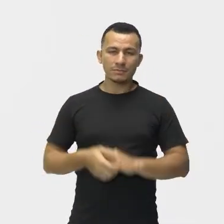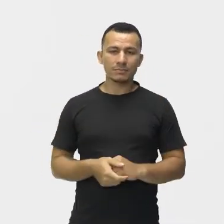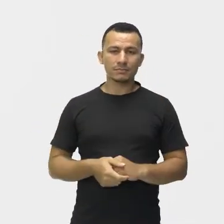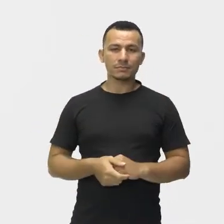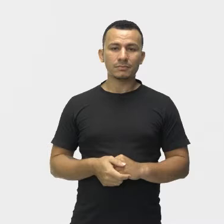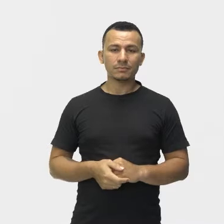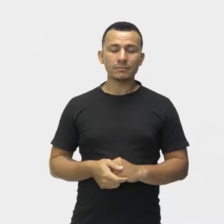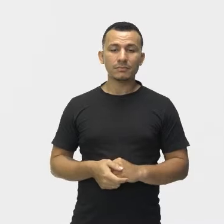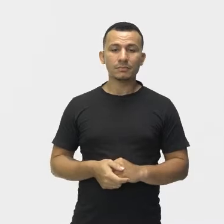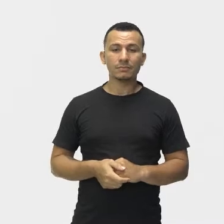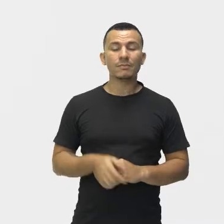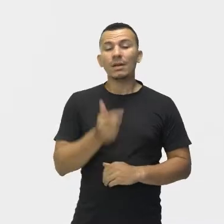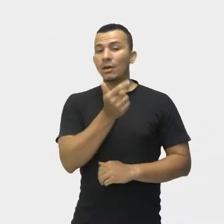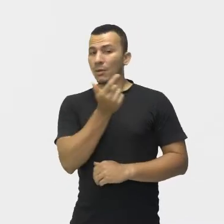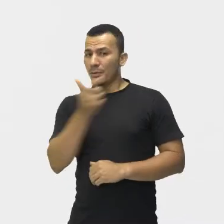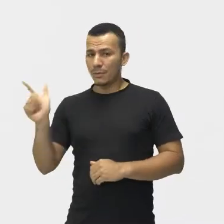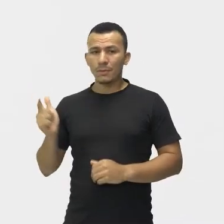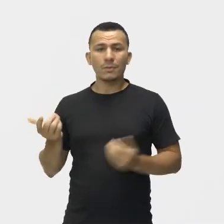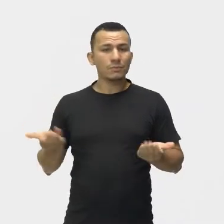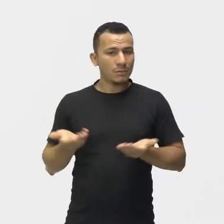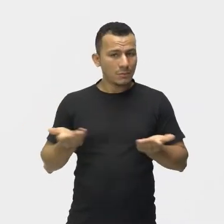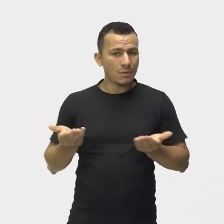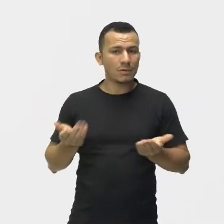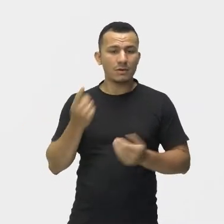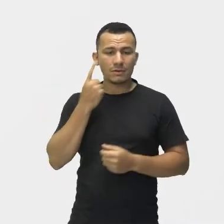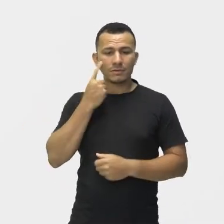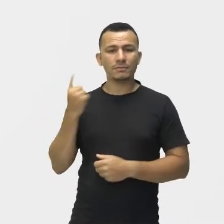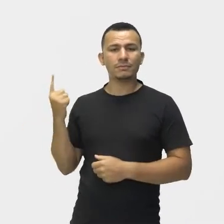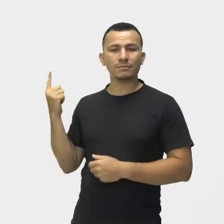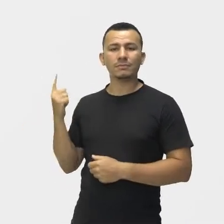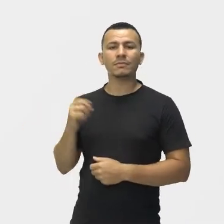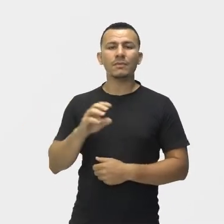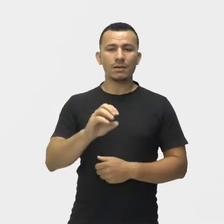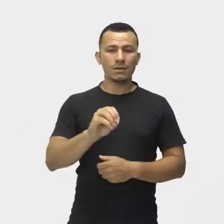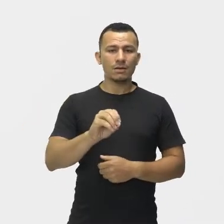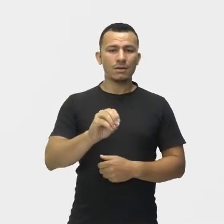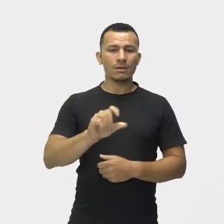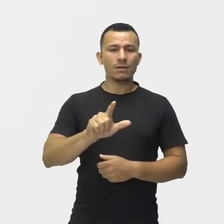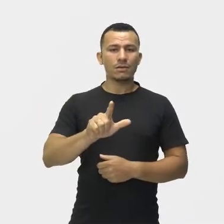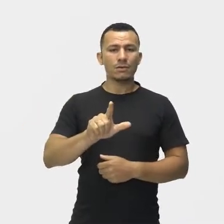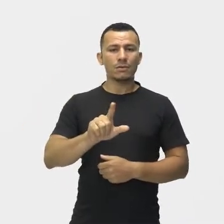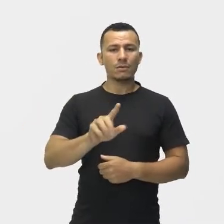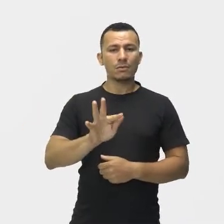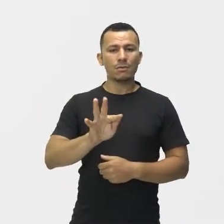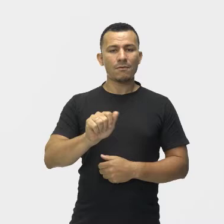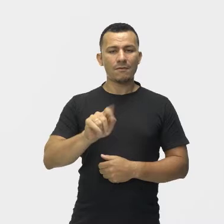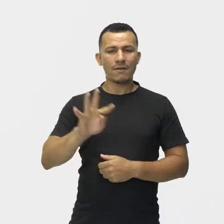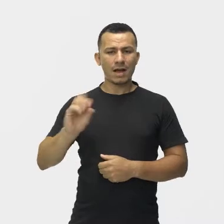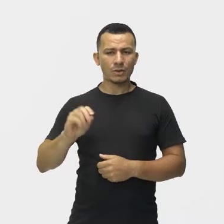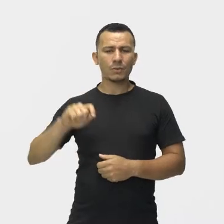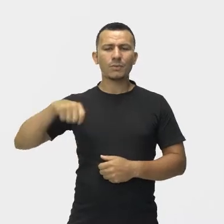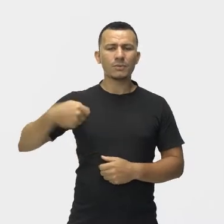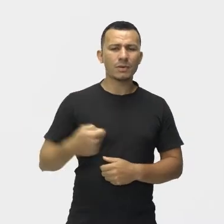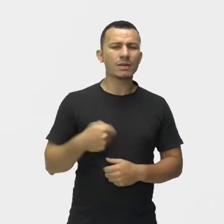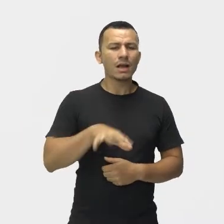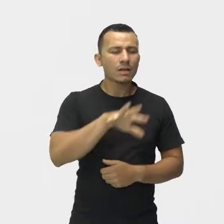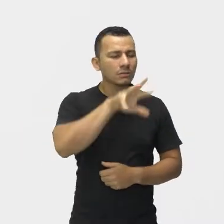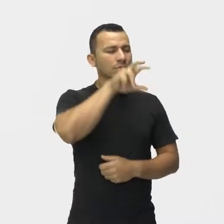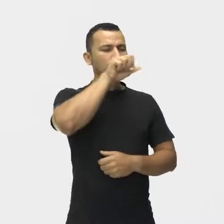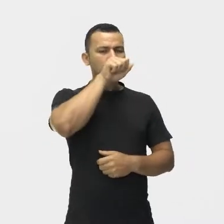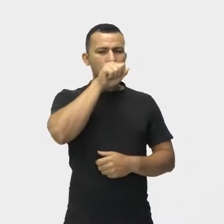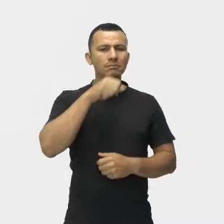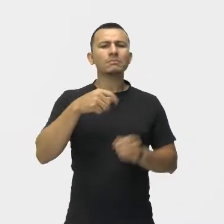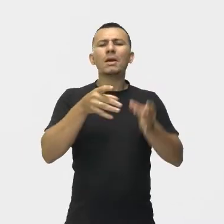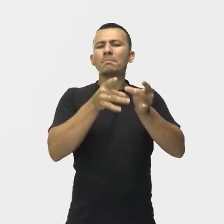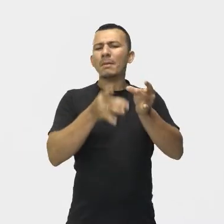Um outro sentido que nós vamos visualizar aí na nossa aula de hoje é o olfato. E o olfato, né, o que a gente tem aí sobre